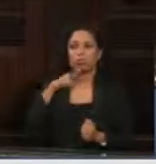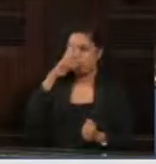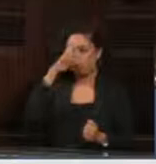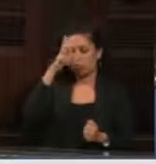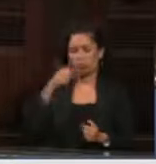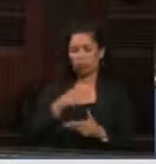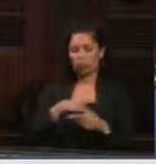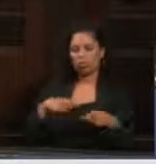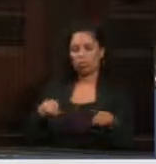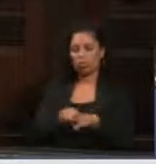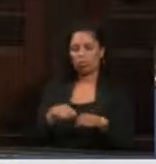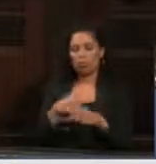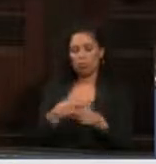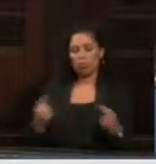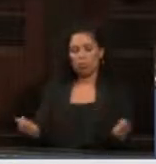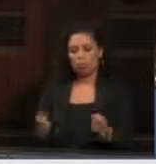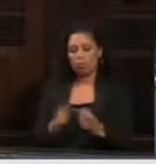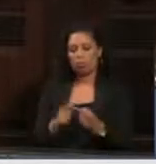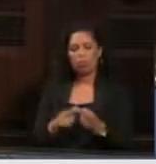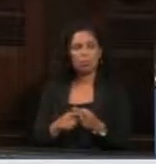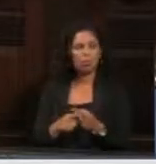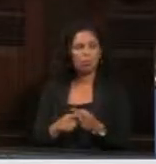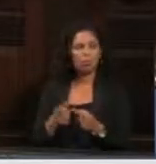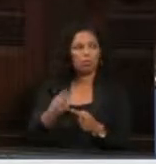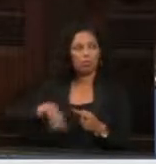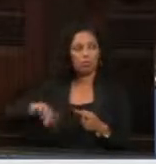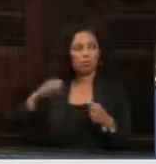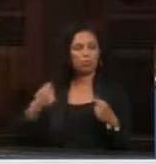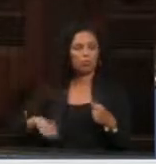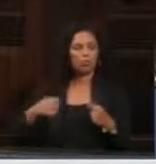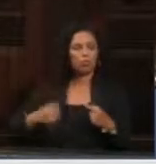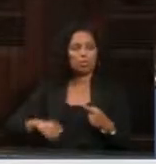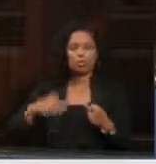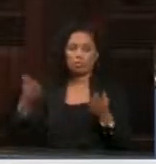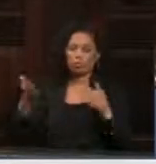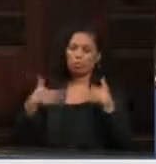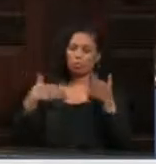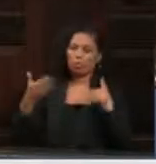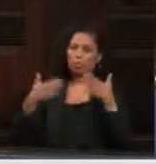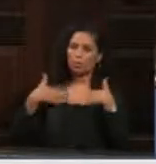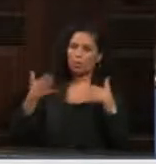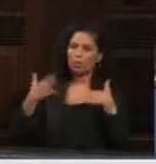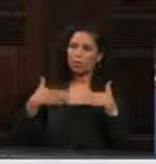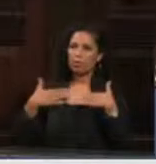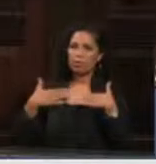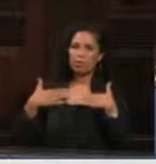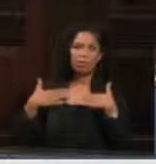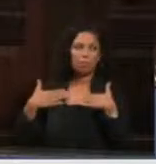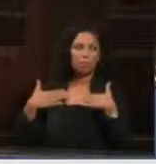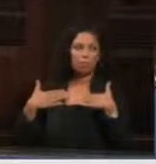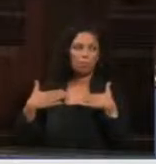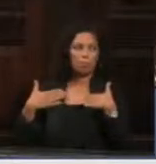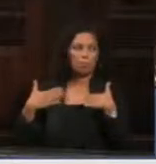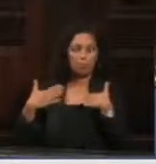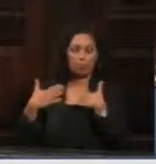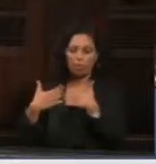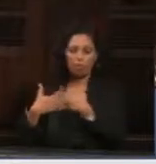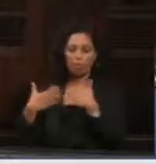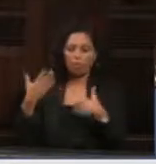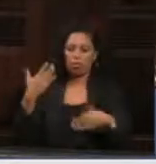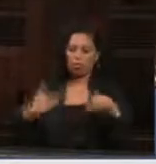votações em primeiro lugar nós temos que dialogar o mais próximo possível debater